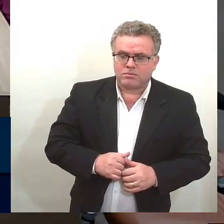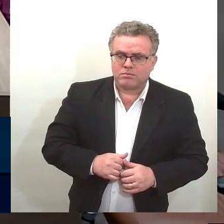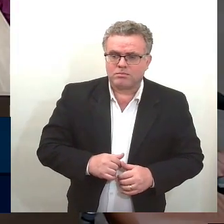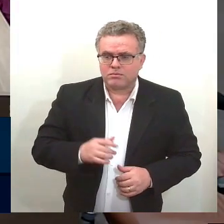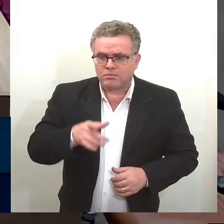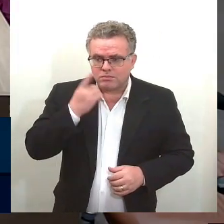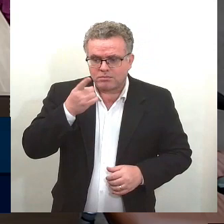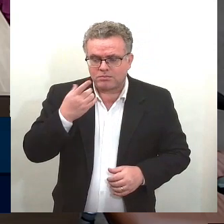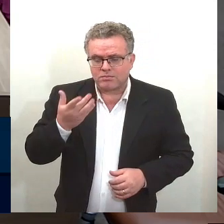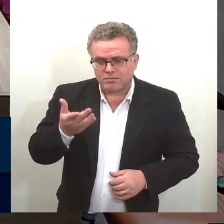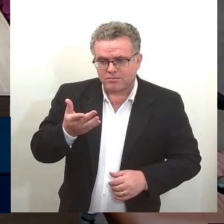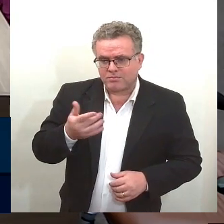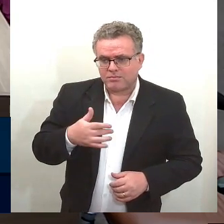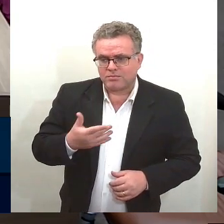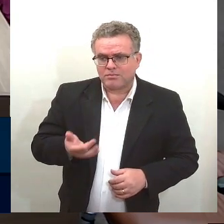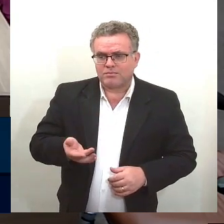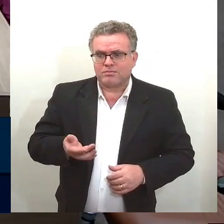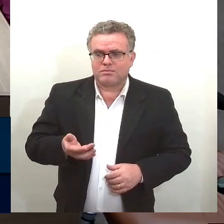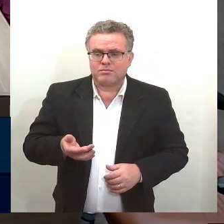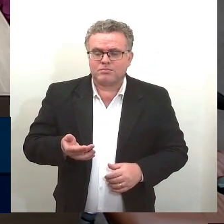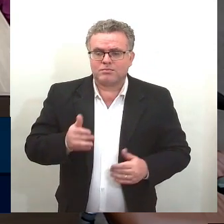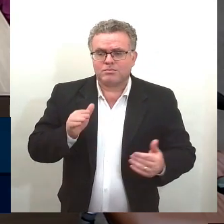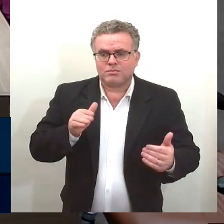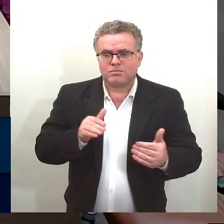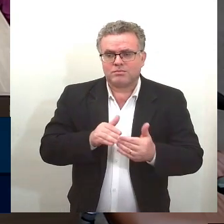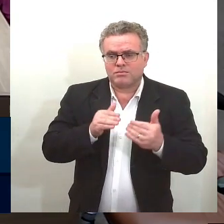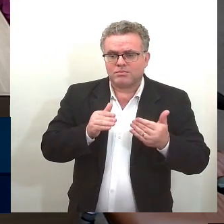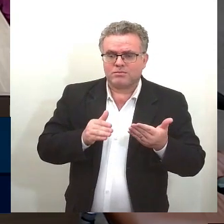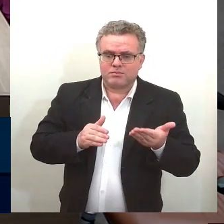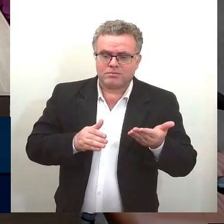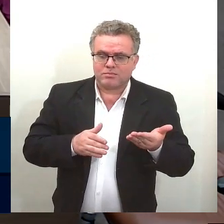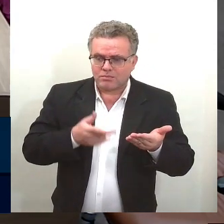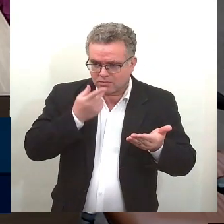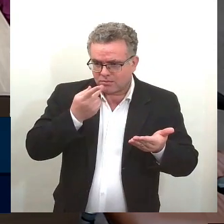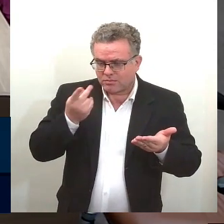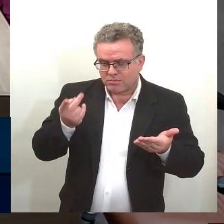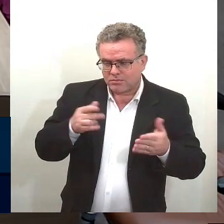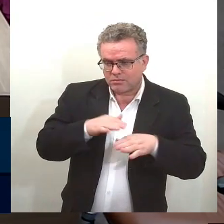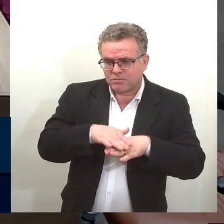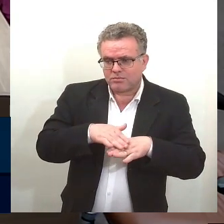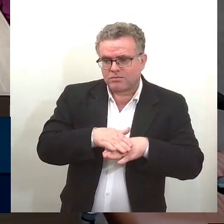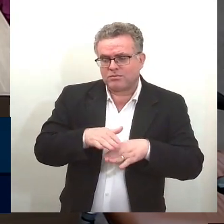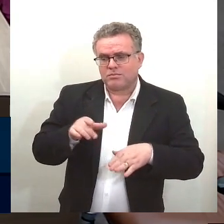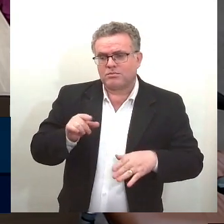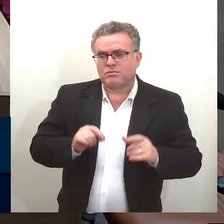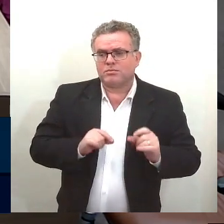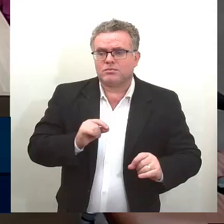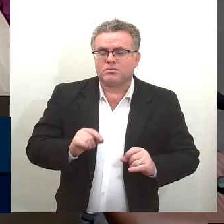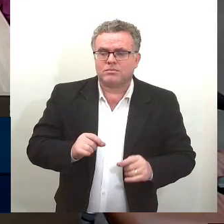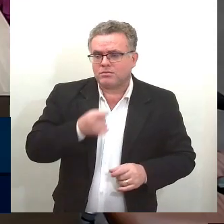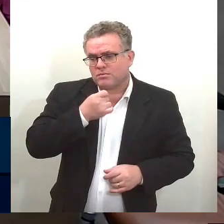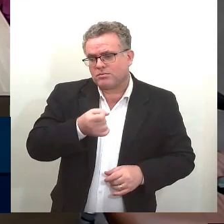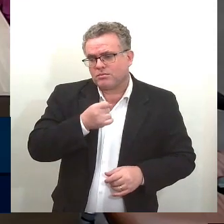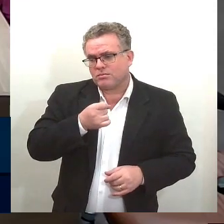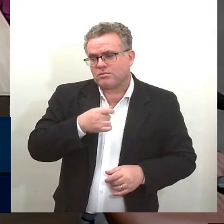coincidentemente, ontem eu estava conversando até com uma repórter do Valor, que queria fazer uma reportagem sobre o aumento de TCMD também